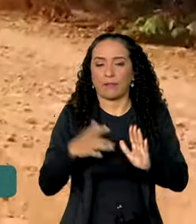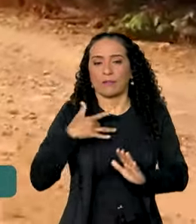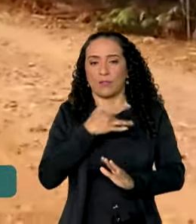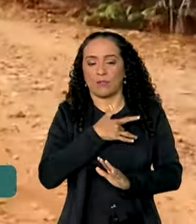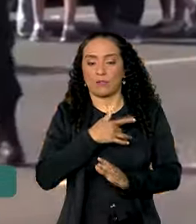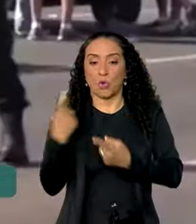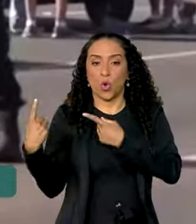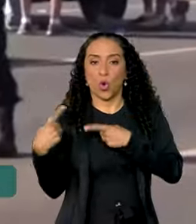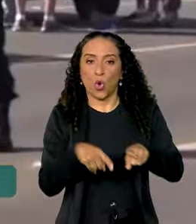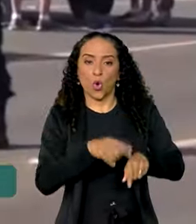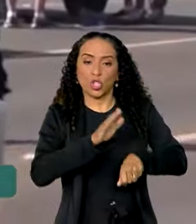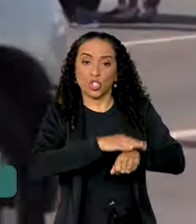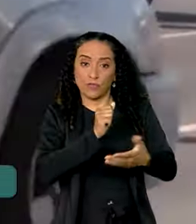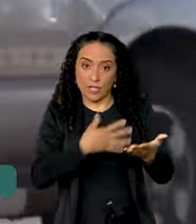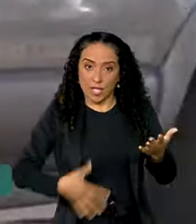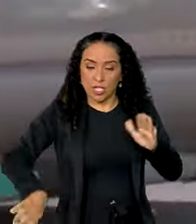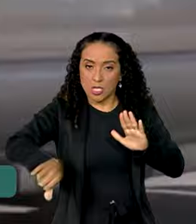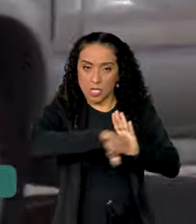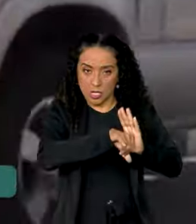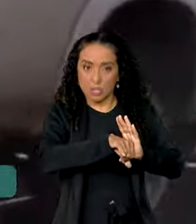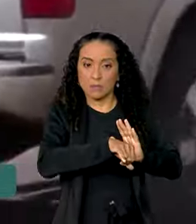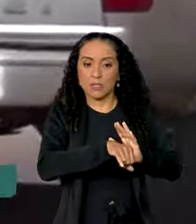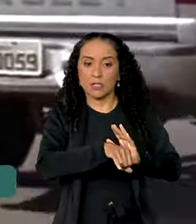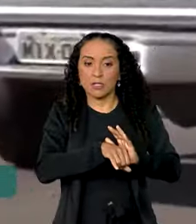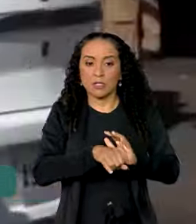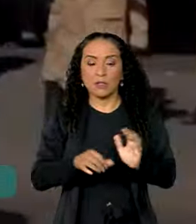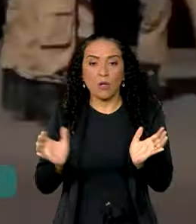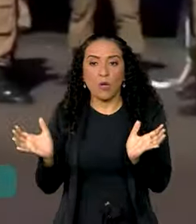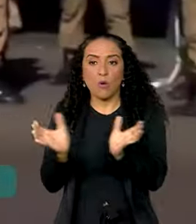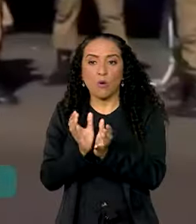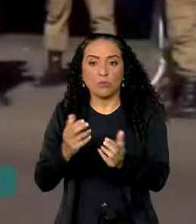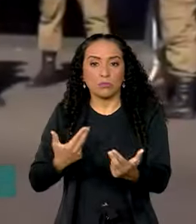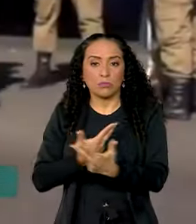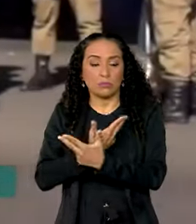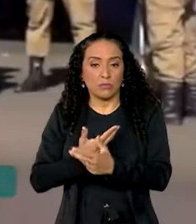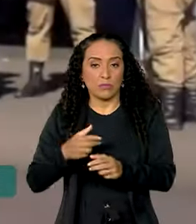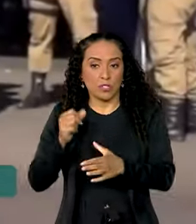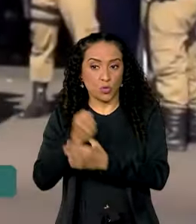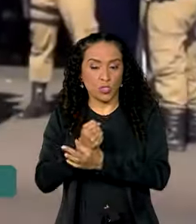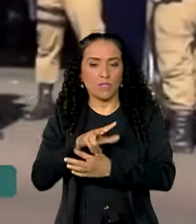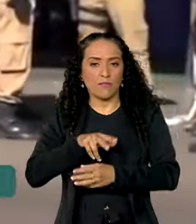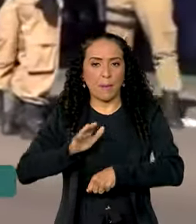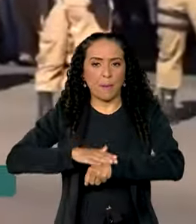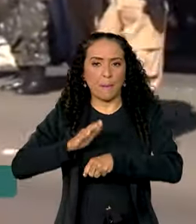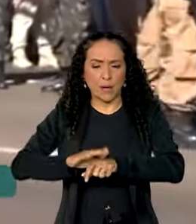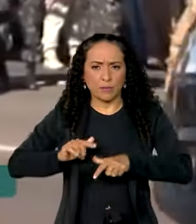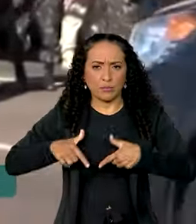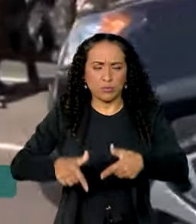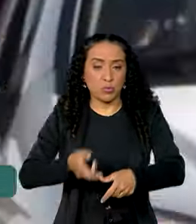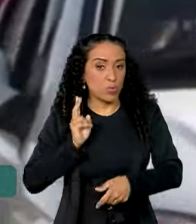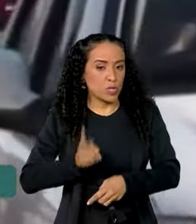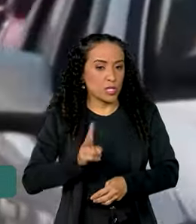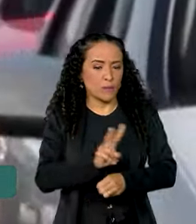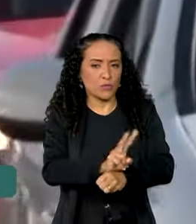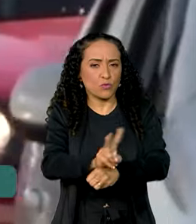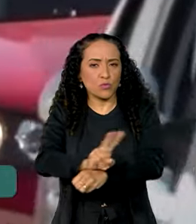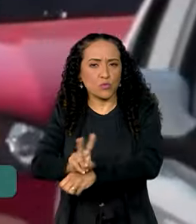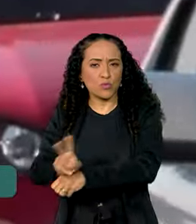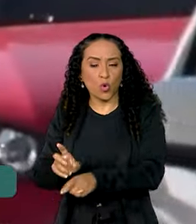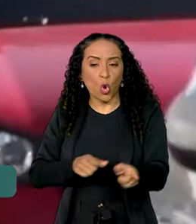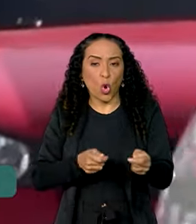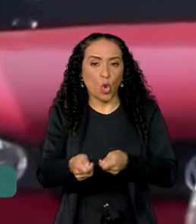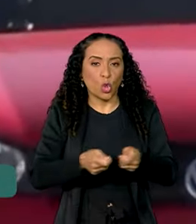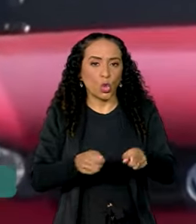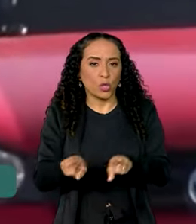para combater essa atividade criminosa as forças de segurança realizam operações constantes de fiscalização e